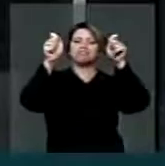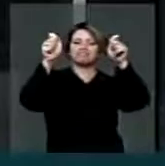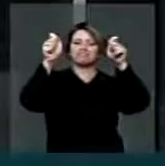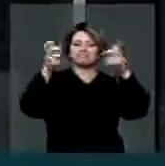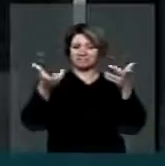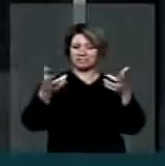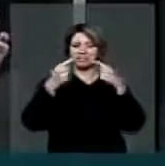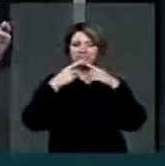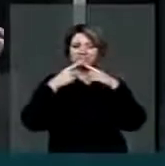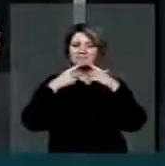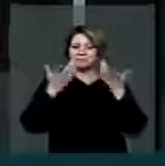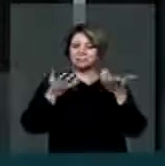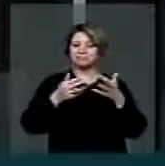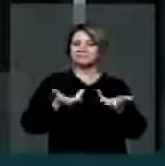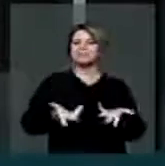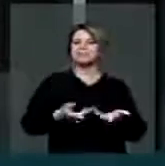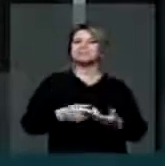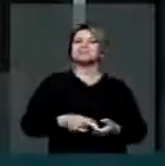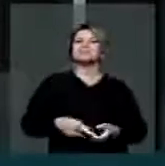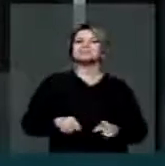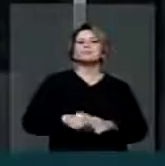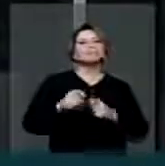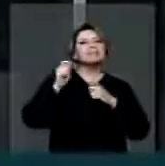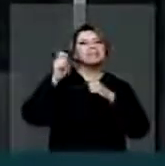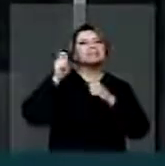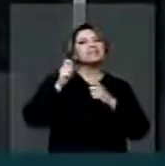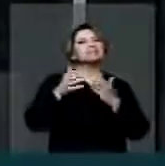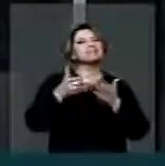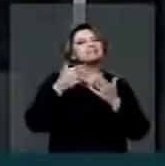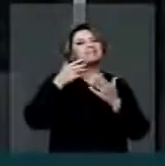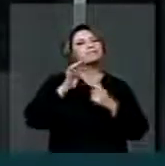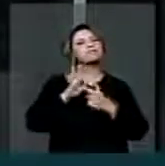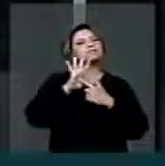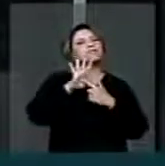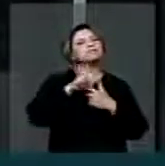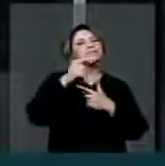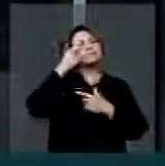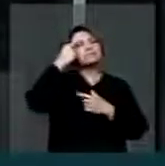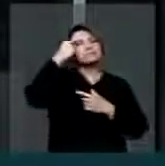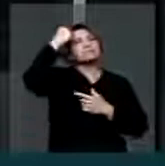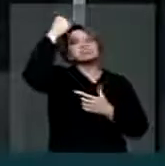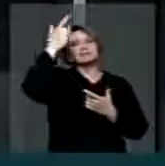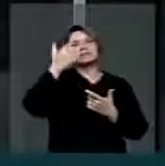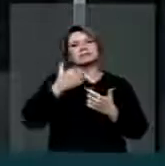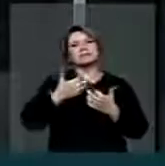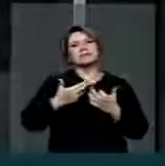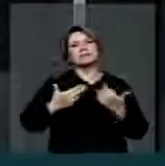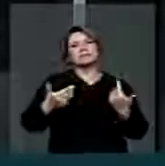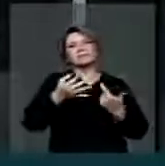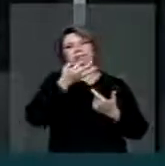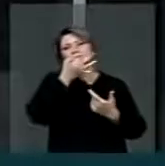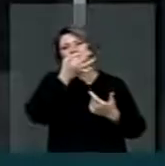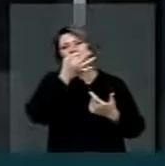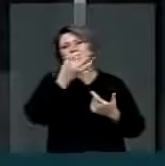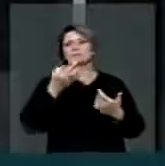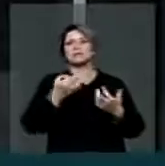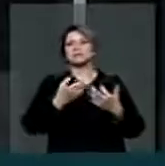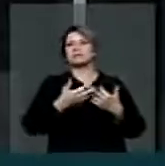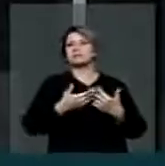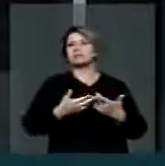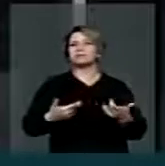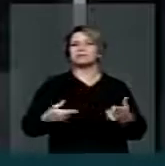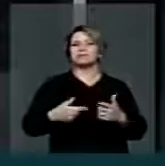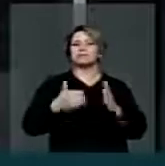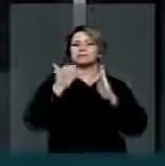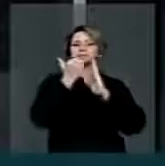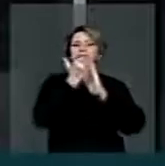e tentar, senhor presidente, apontar algumas ideias, algumas sugestões